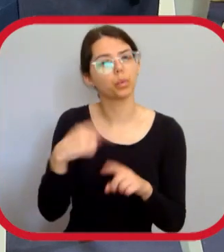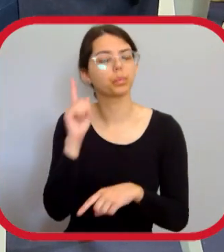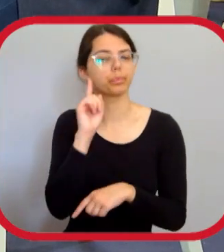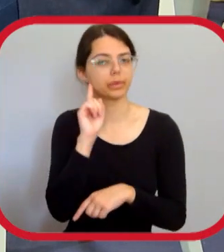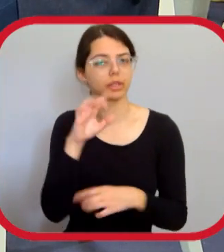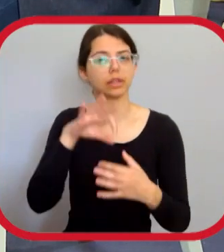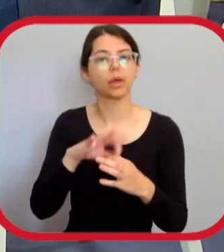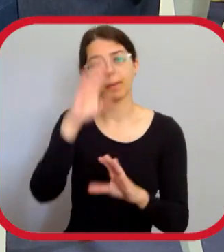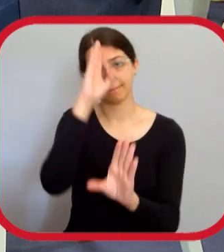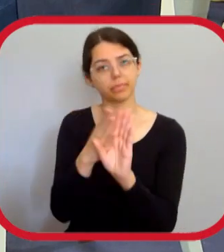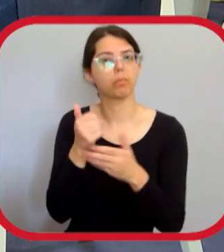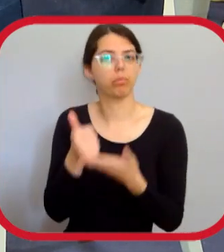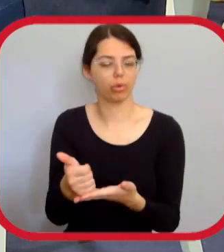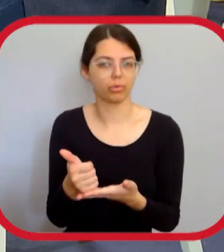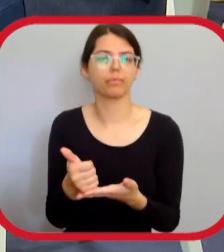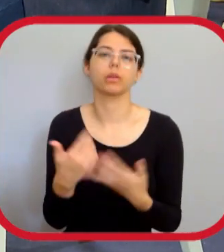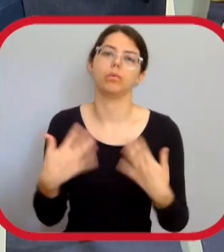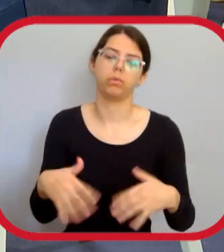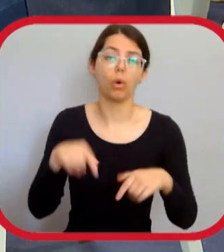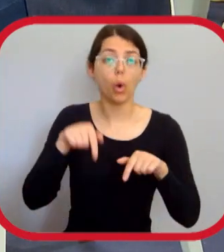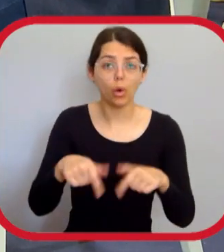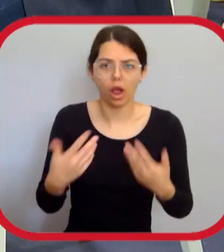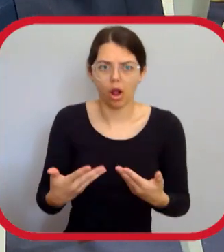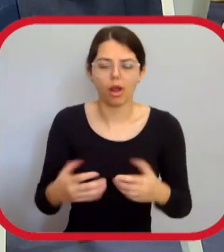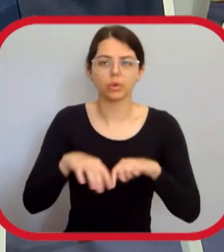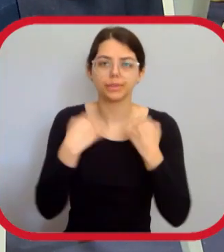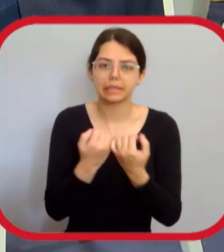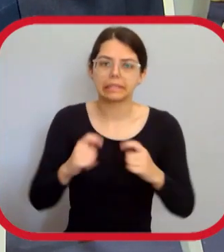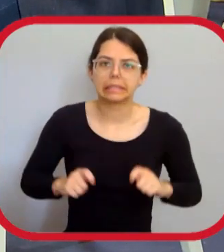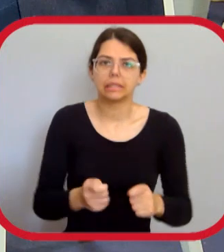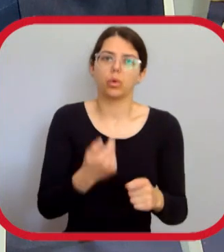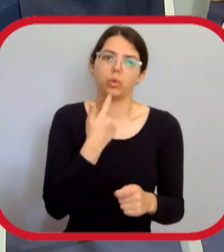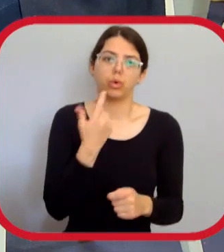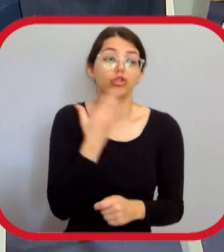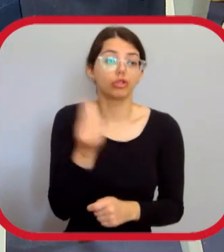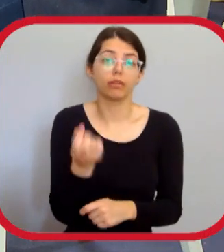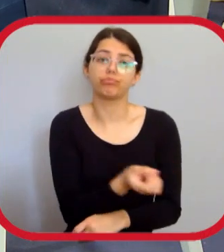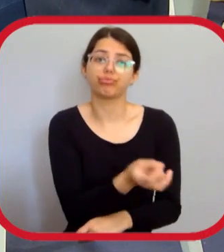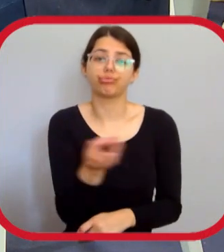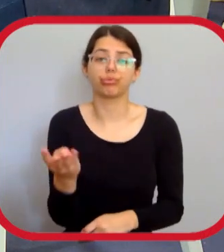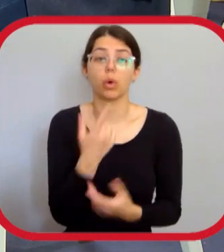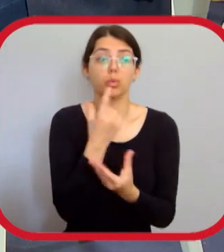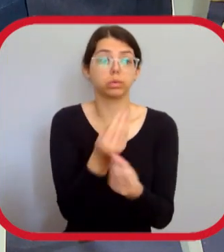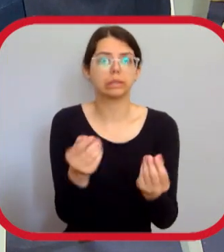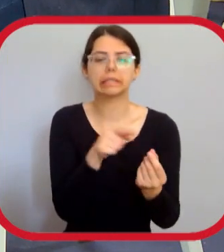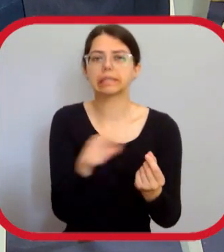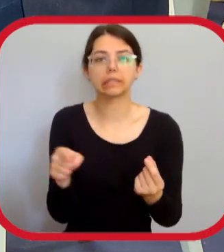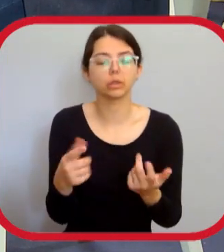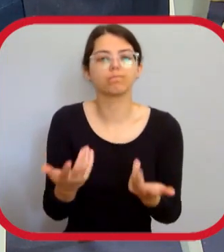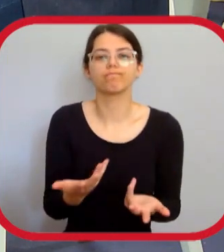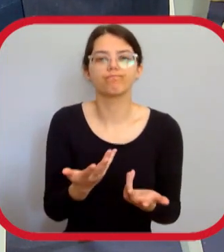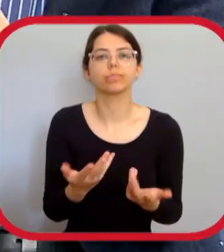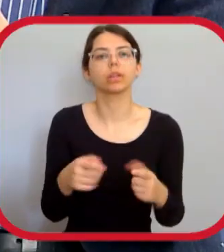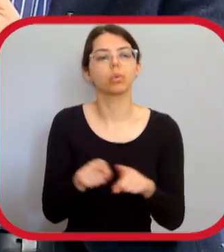muito importante para ter em conta, que é a questão do apoio psicológico. Há uma grande pressão hoje em dia na nossa sociedade, os nossos jovens, muitos deles não estão a